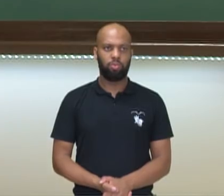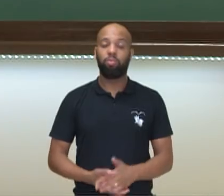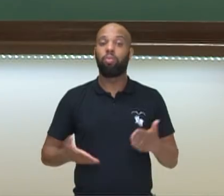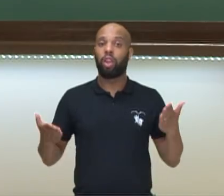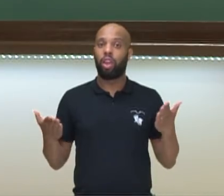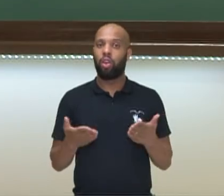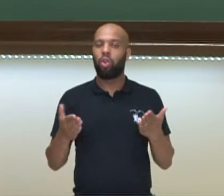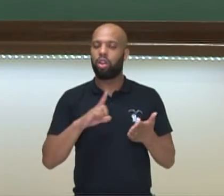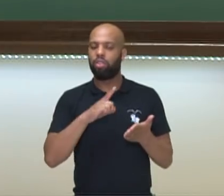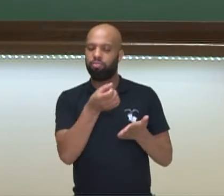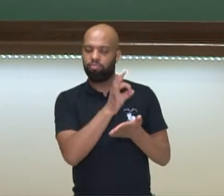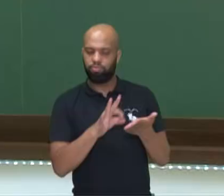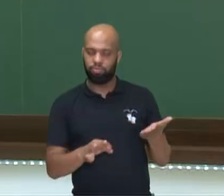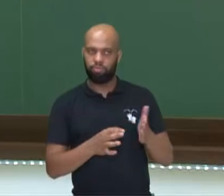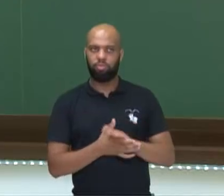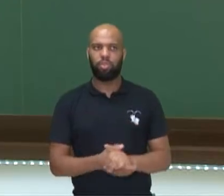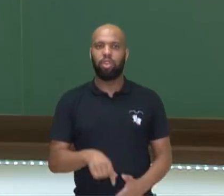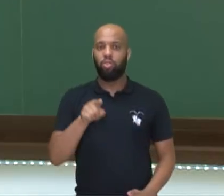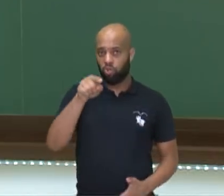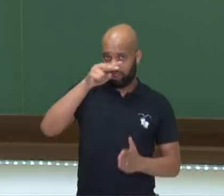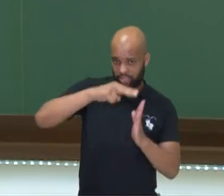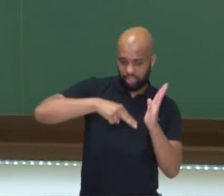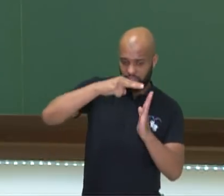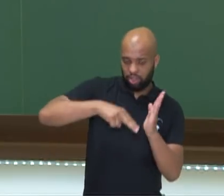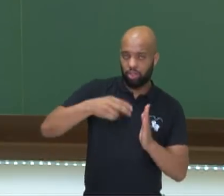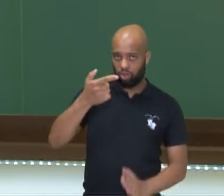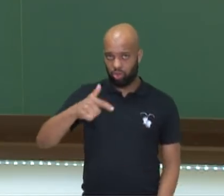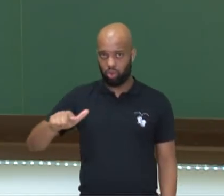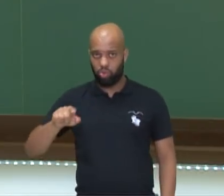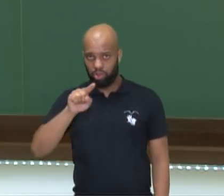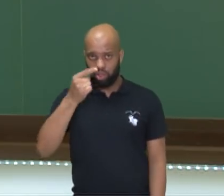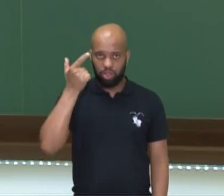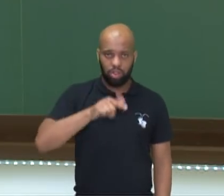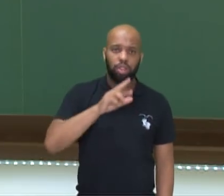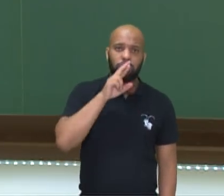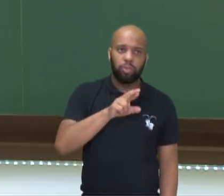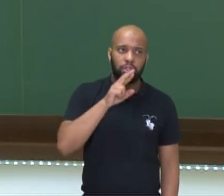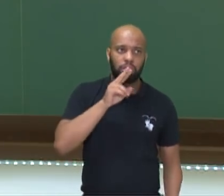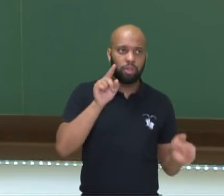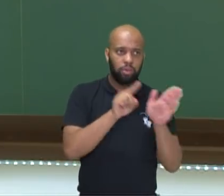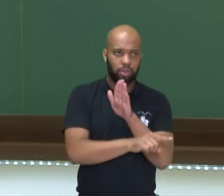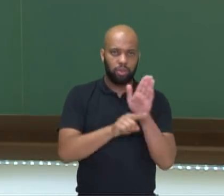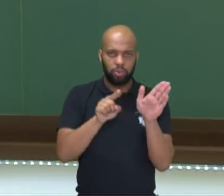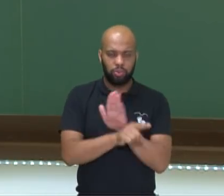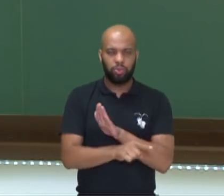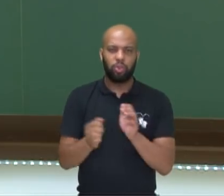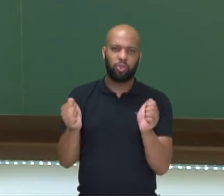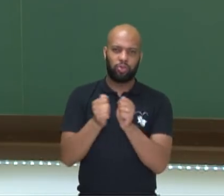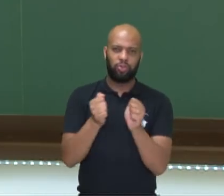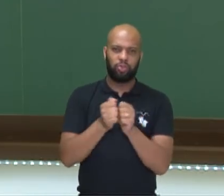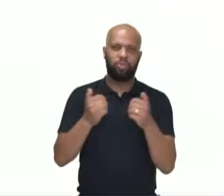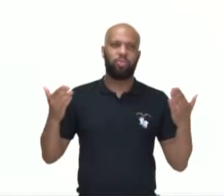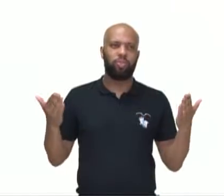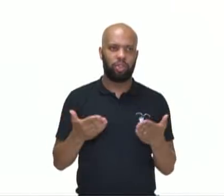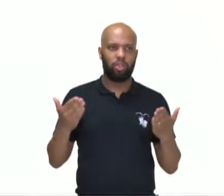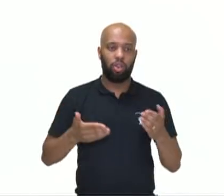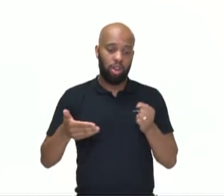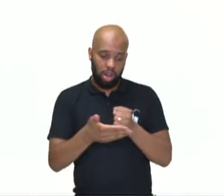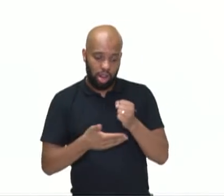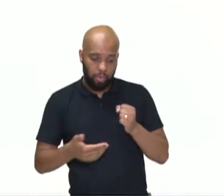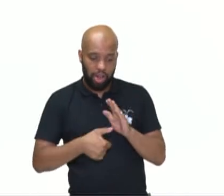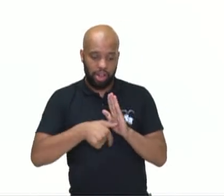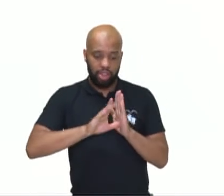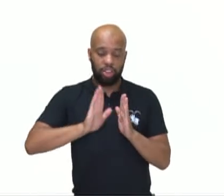Vamos para a nossa correção? Você leu novamente? Conseguiu responder o exercício? Então, vem comigo aqui. Com base no